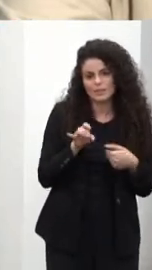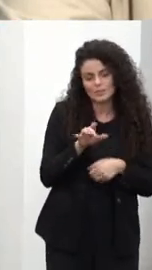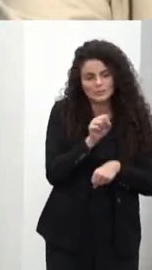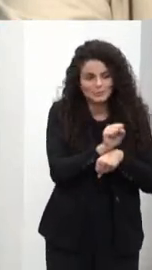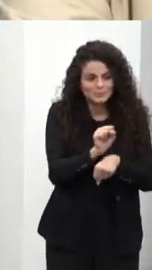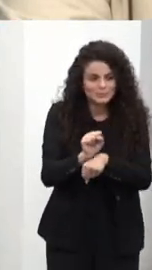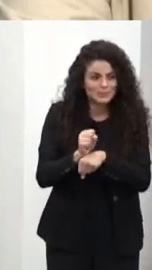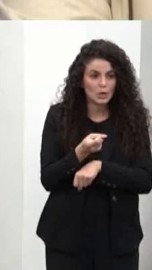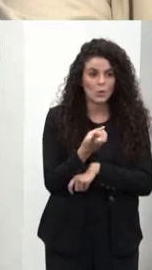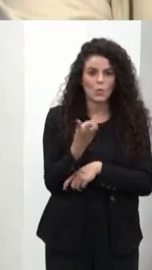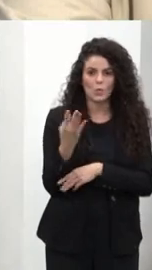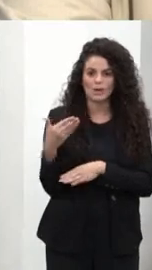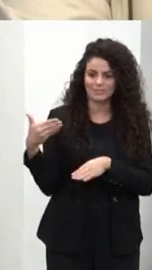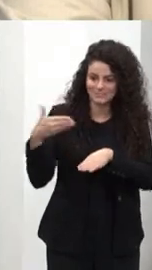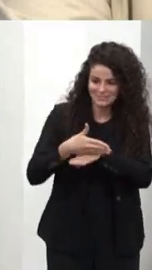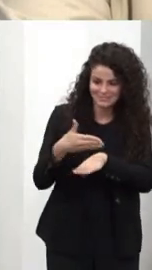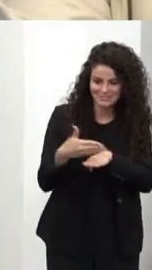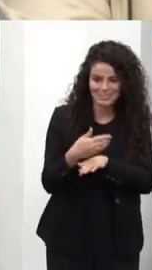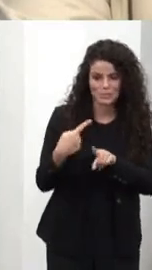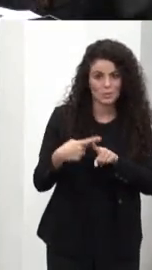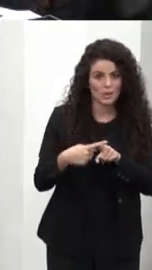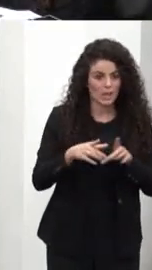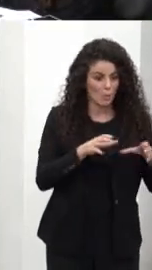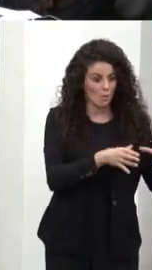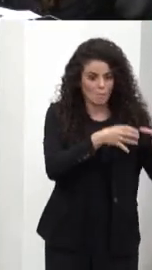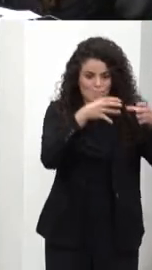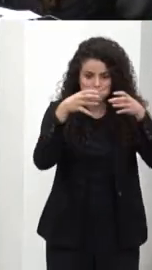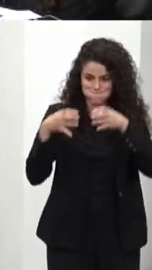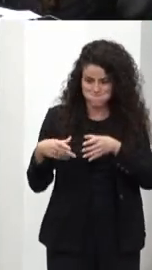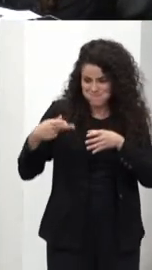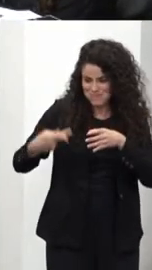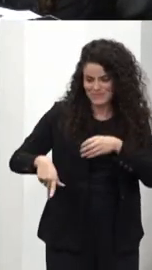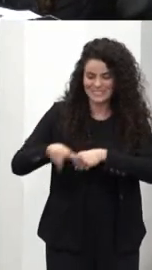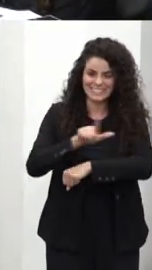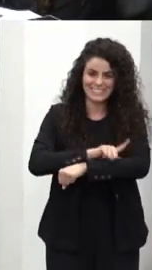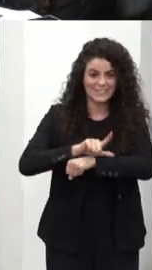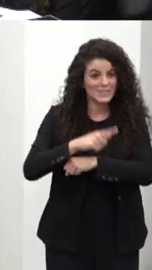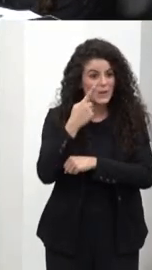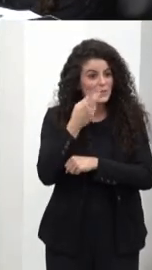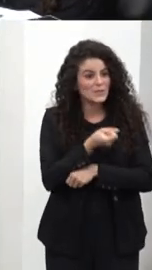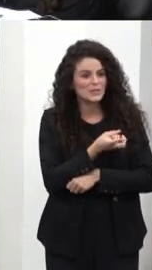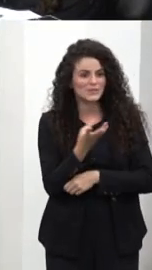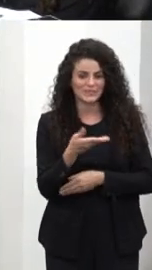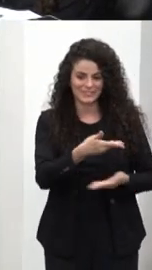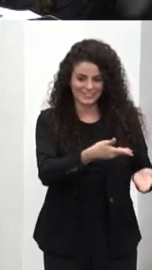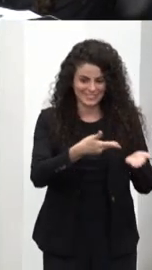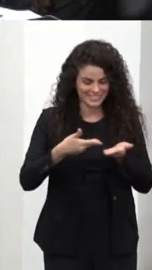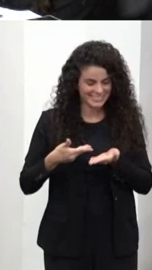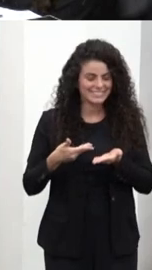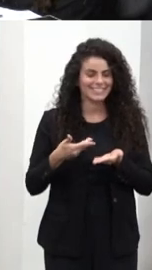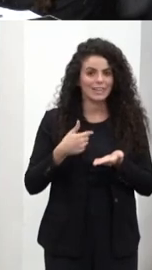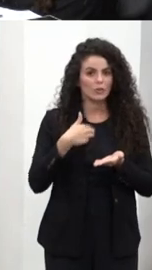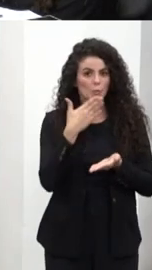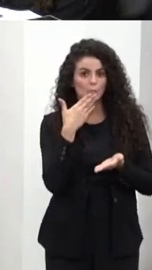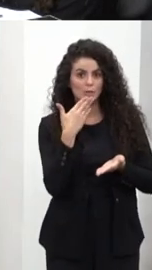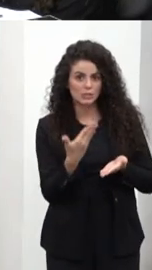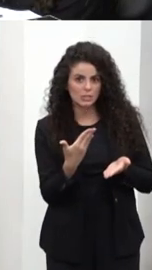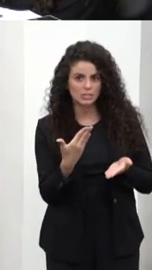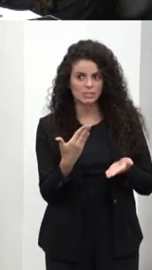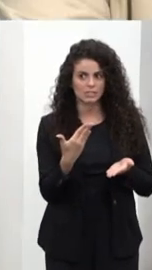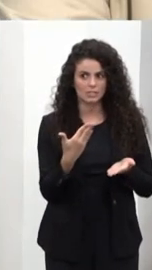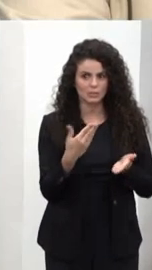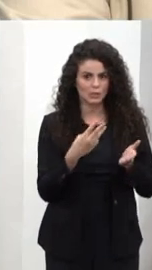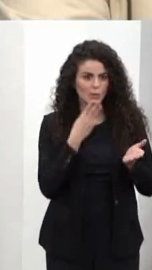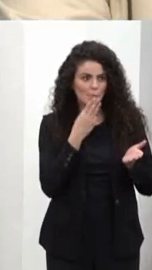quantos vem porque ele disse olha vai uma equipe Então vamos ver quantos vem e aí quando o Marquito fez o pedido aqui eu liguei para o Márcio escuta